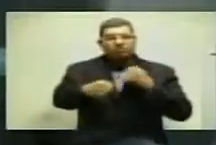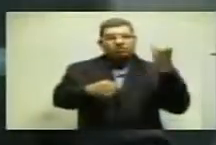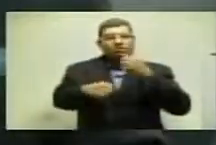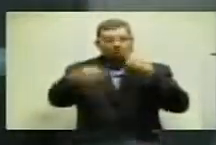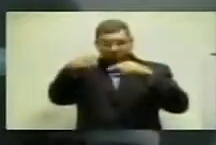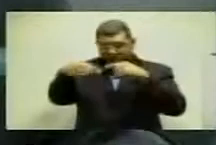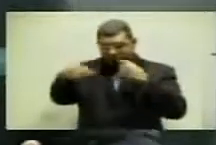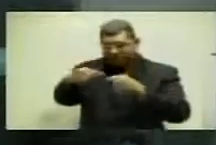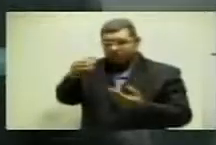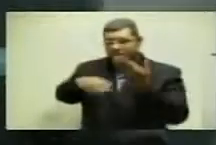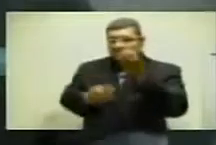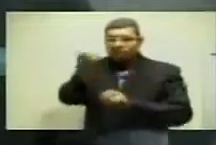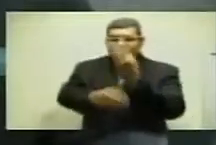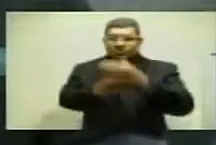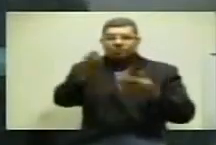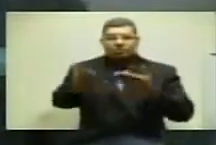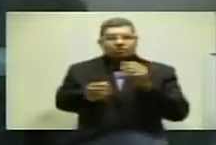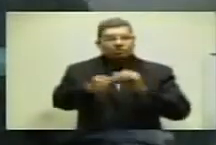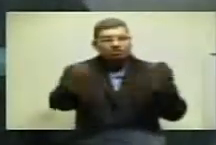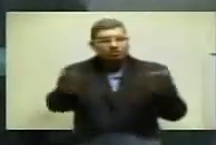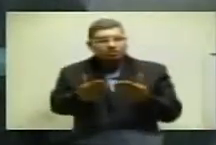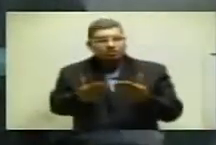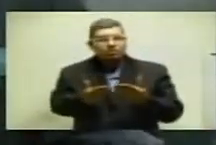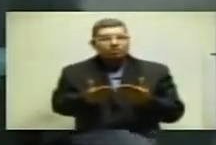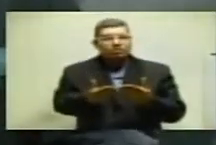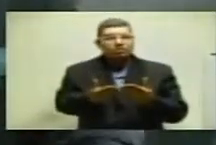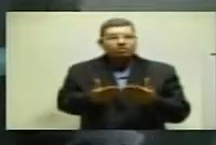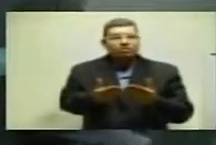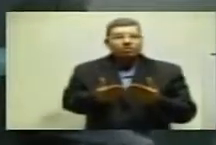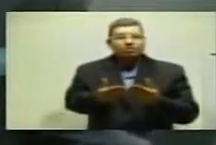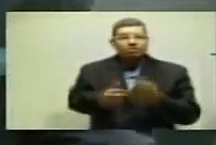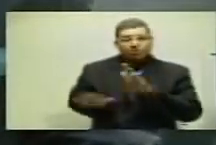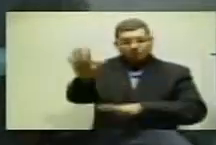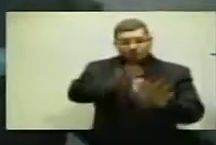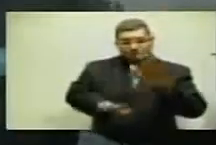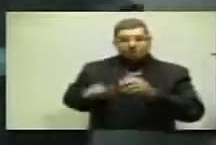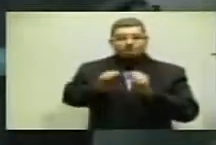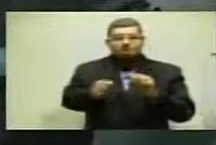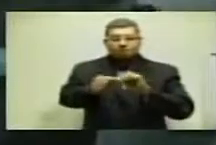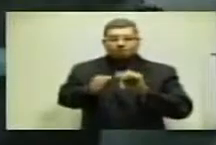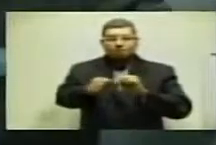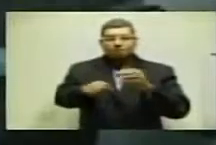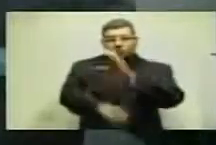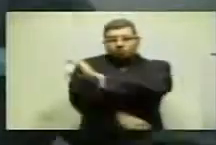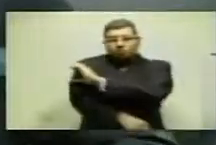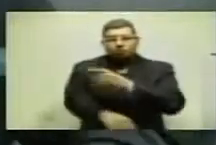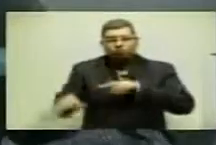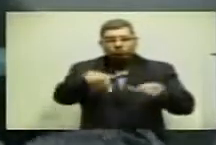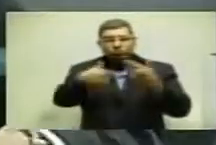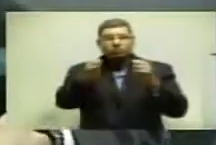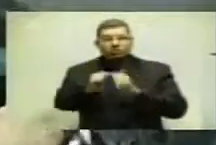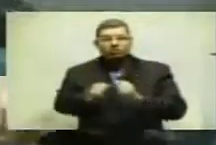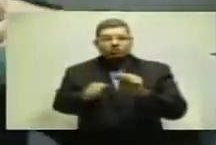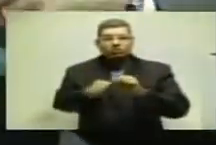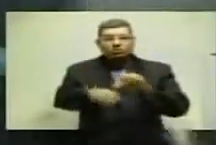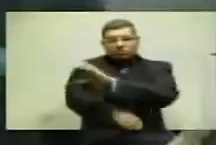de discussões, de abordagens como essa que Vossa Excelência faz e de um controle que pode ser feito pela Comissão de Finanças, mas pode ser